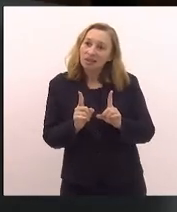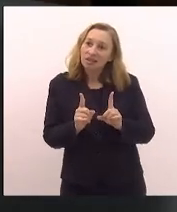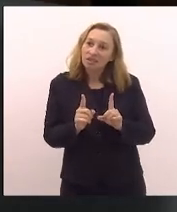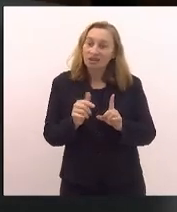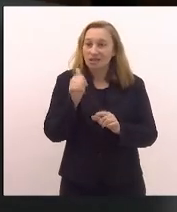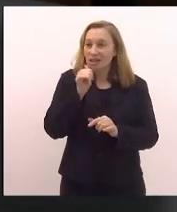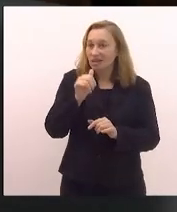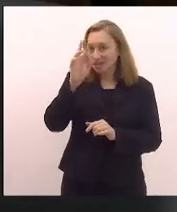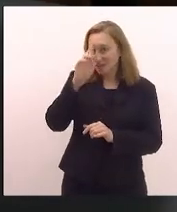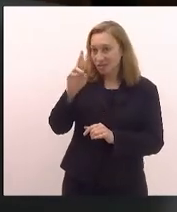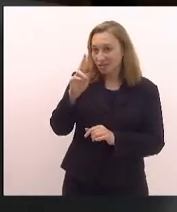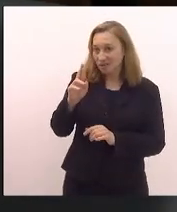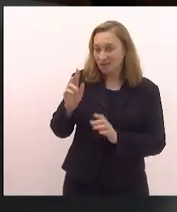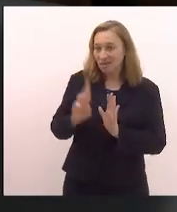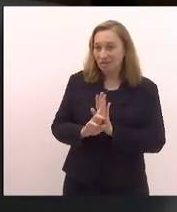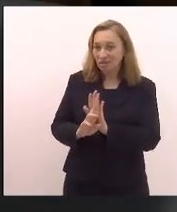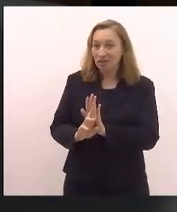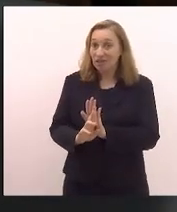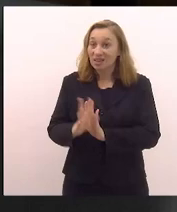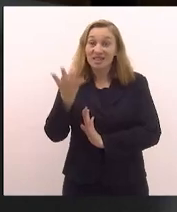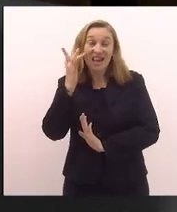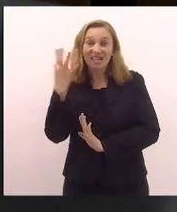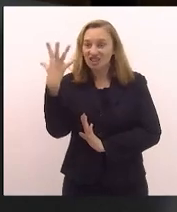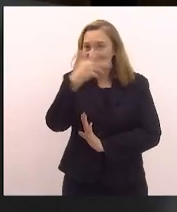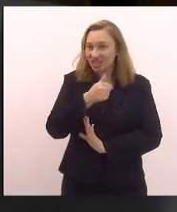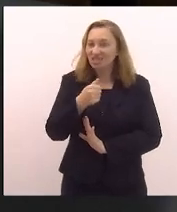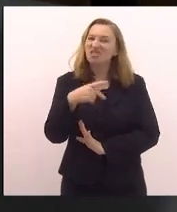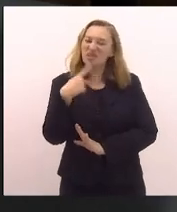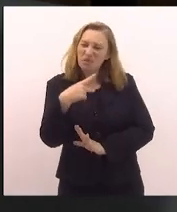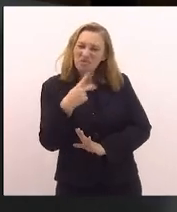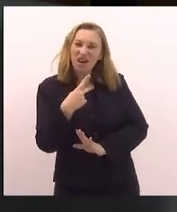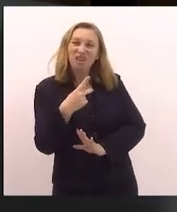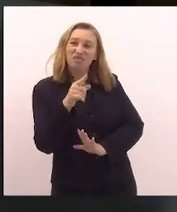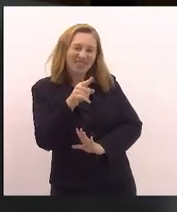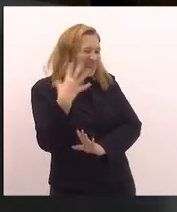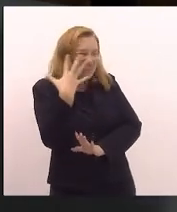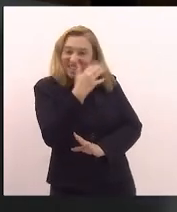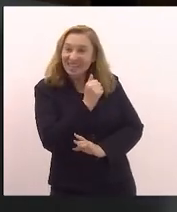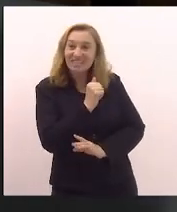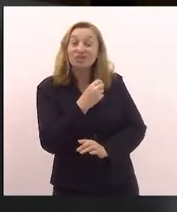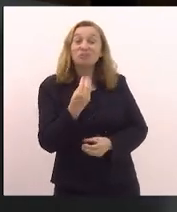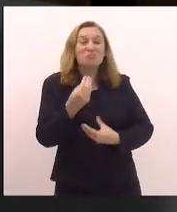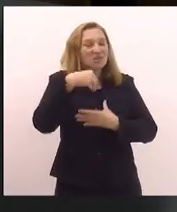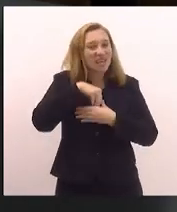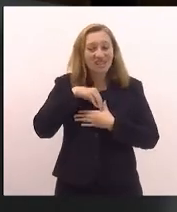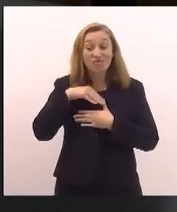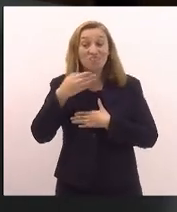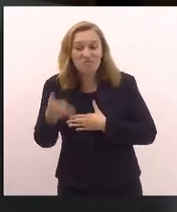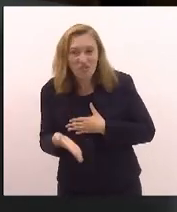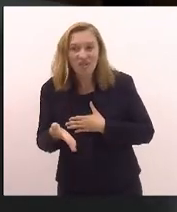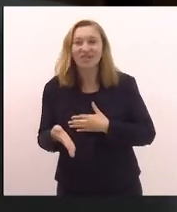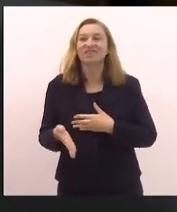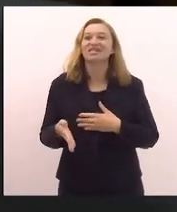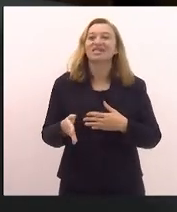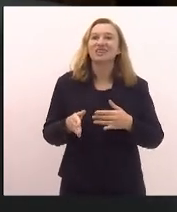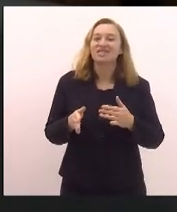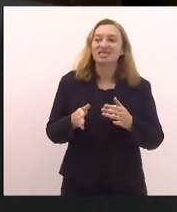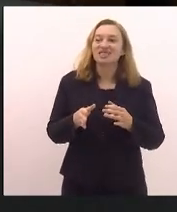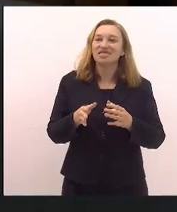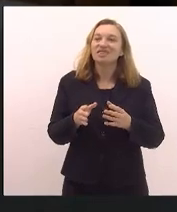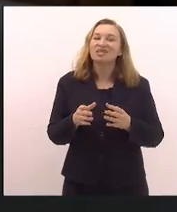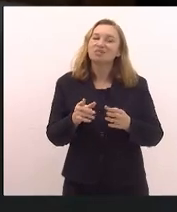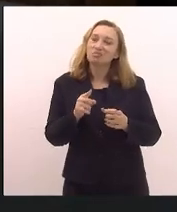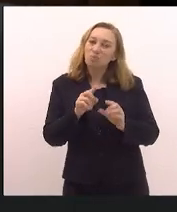quando se apresentou, disse que se achava linda. Eu queria dizer que também te acho linda, por dentro, por fora, pelos ideais que